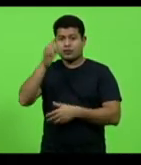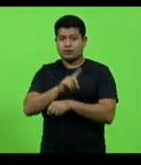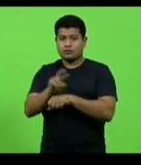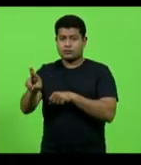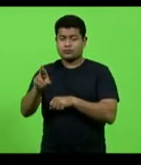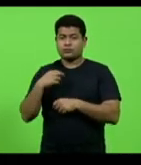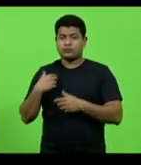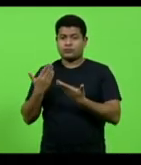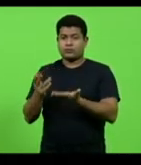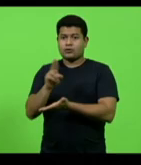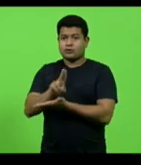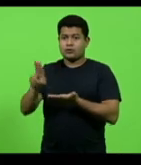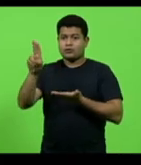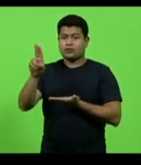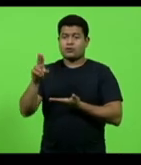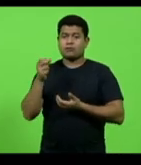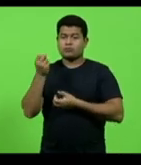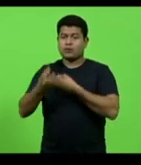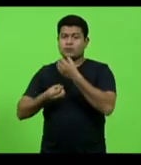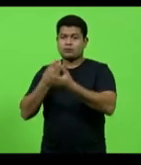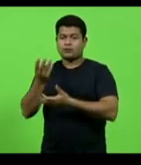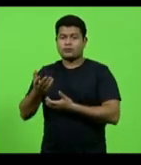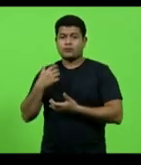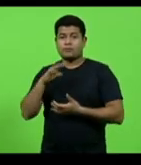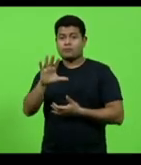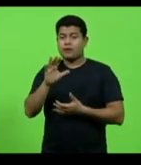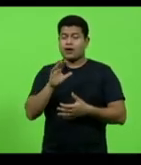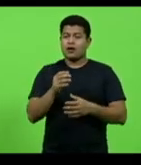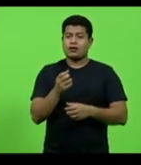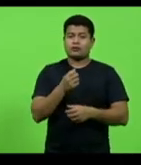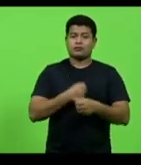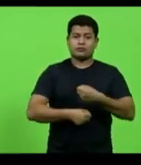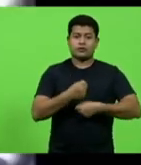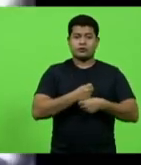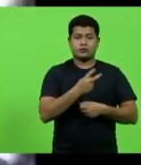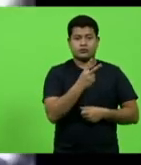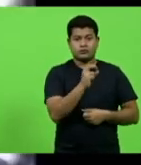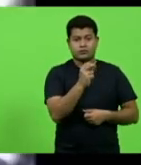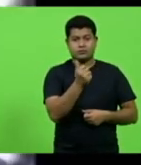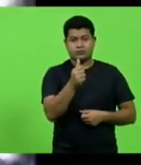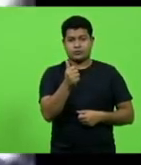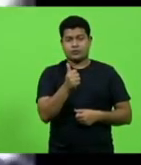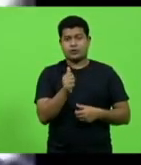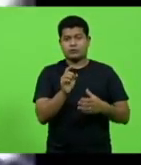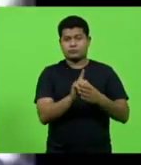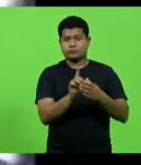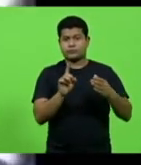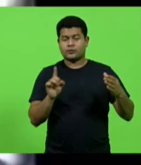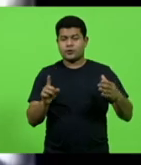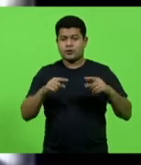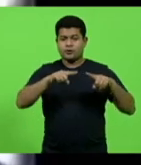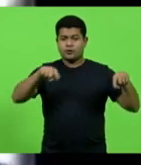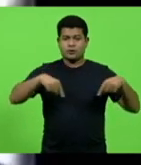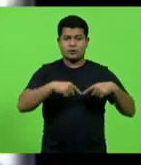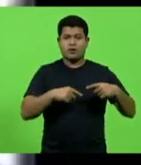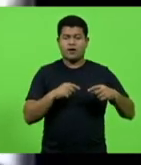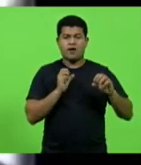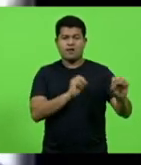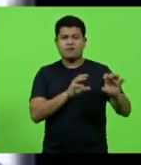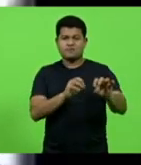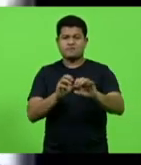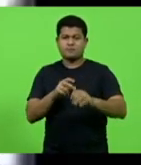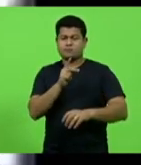universidades confessionais, mas em 2011 eu me distanciei da universidade, da sala de aula, da correria, de